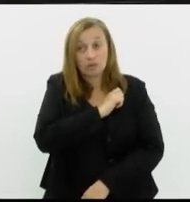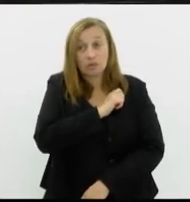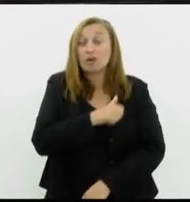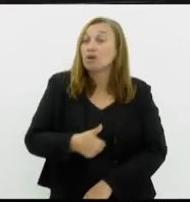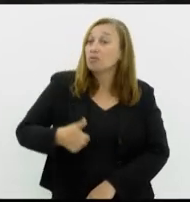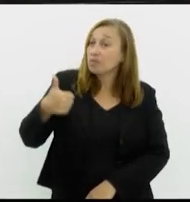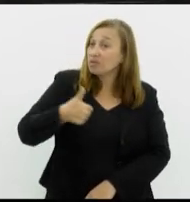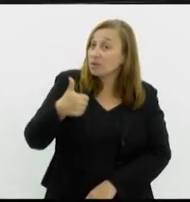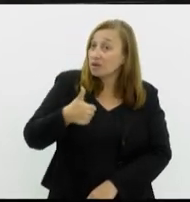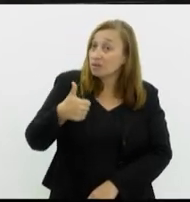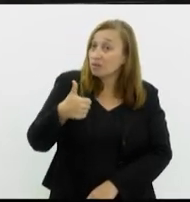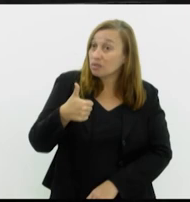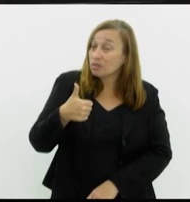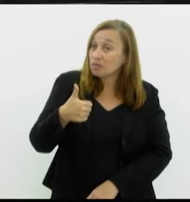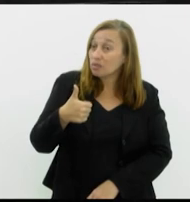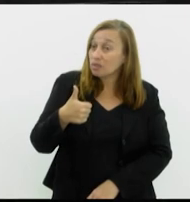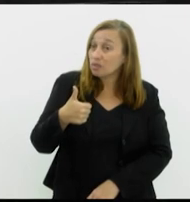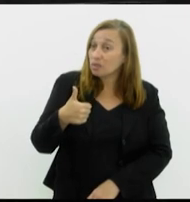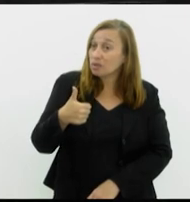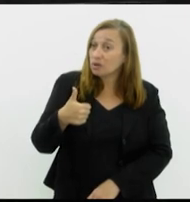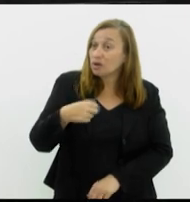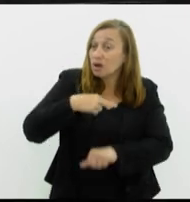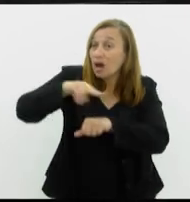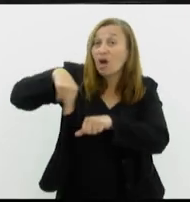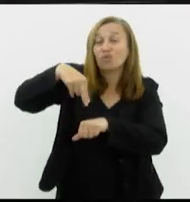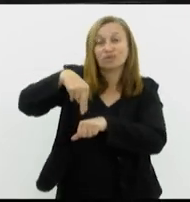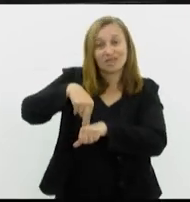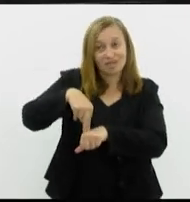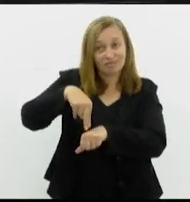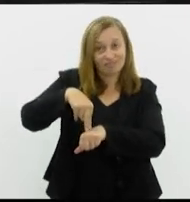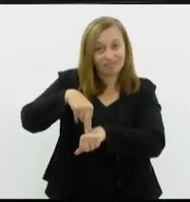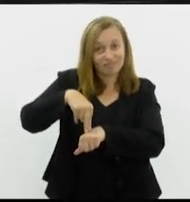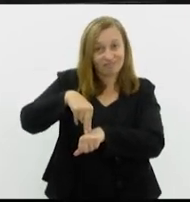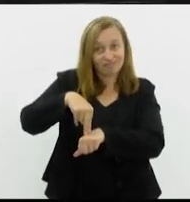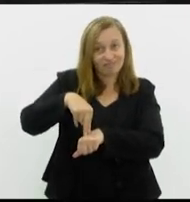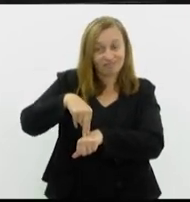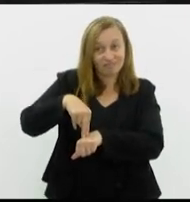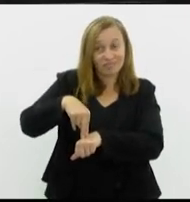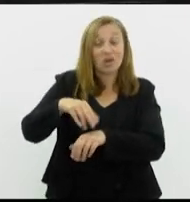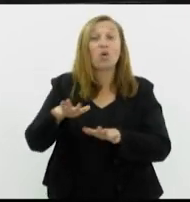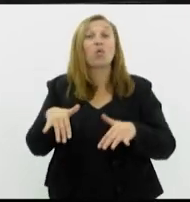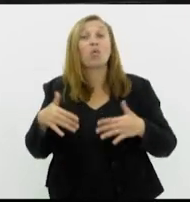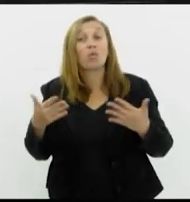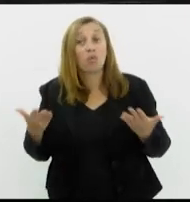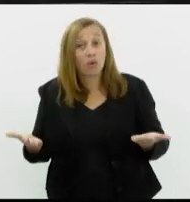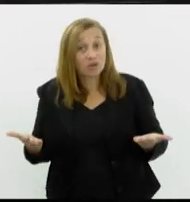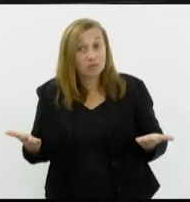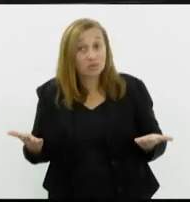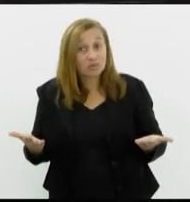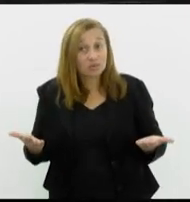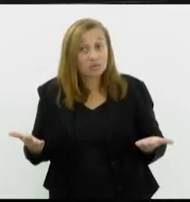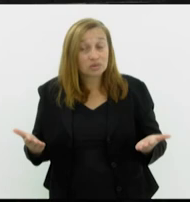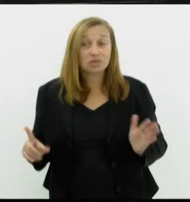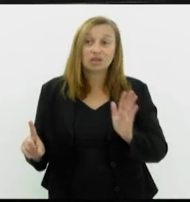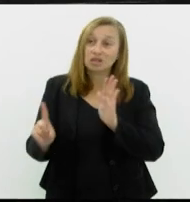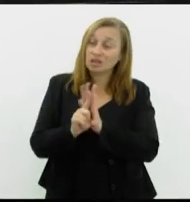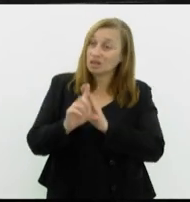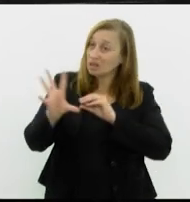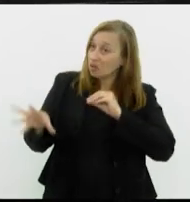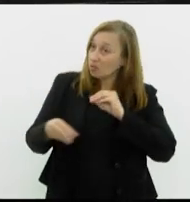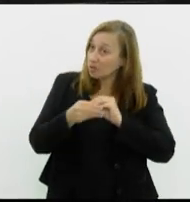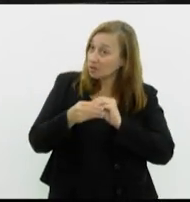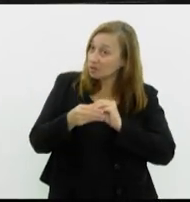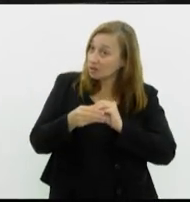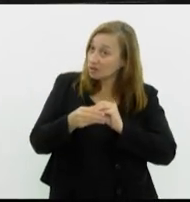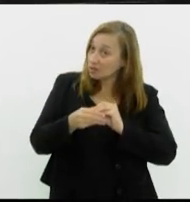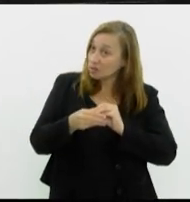primeiro lugar, foi a União, quando, através das leis, da Lei